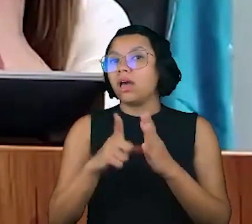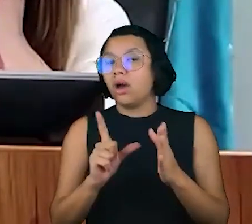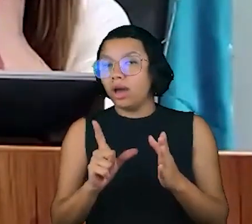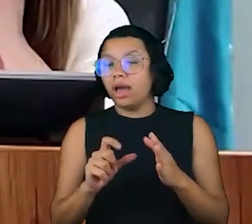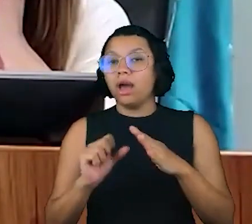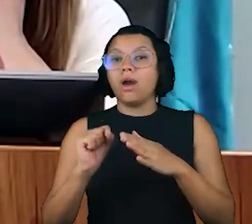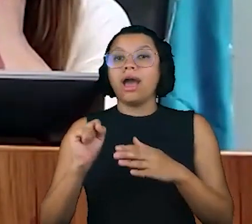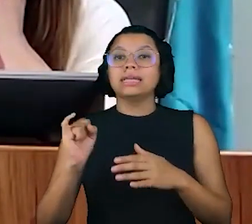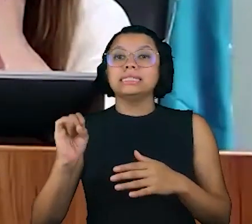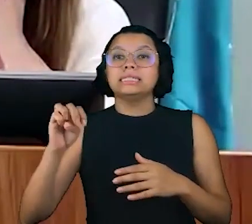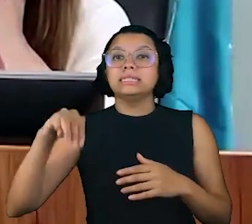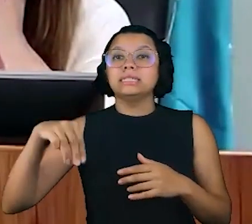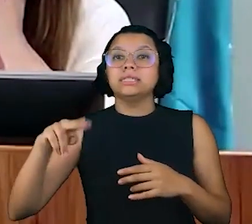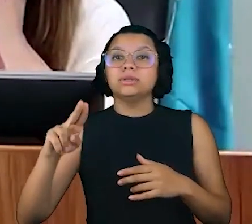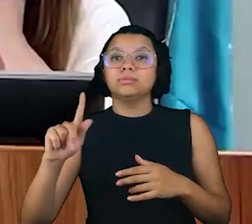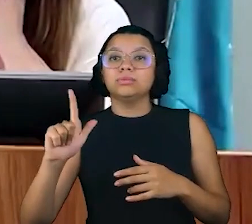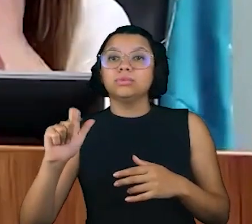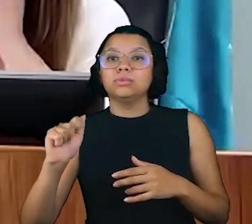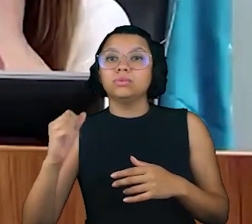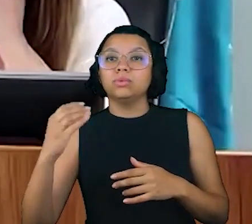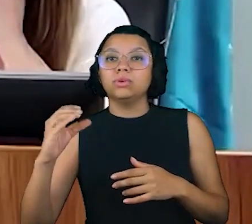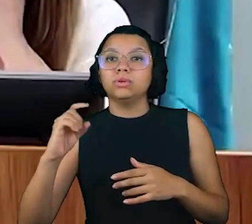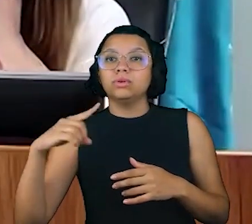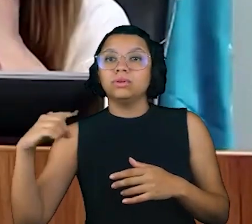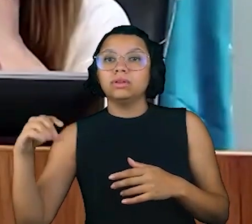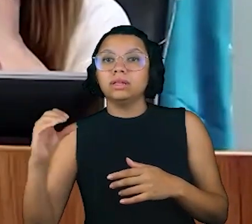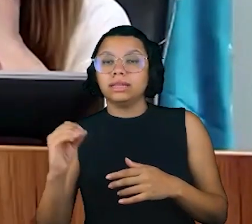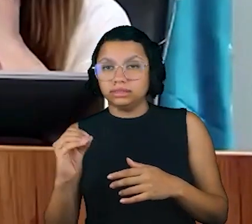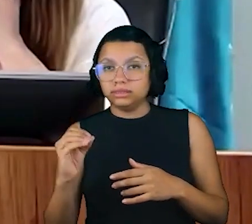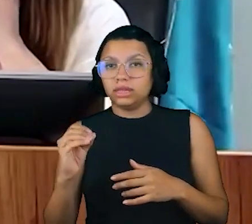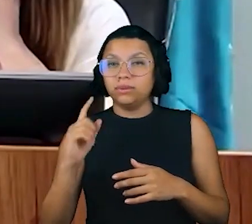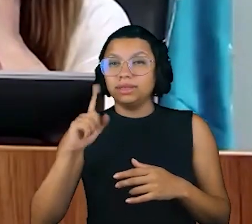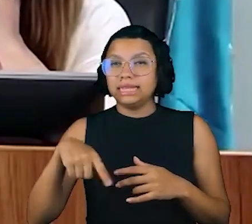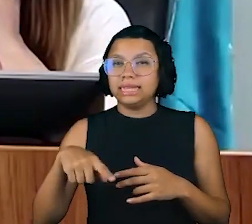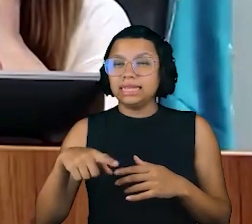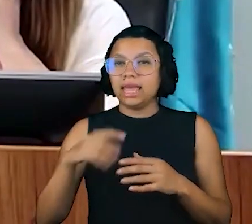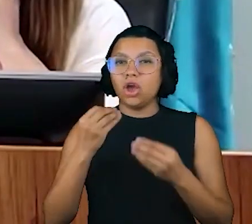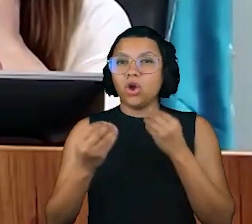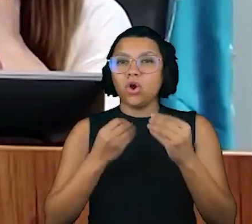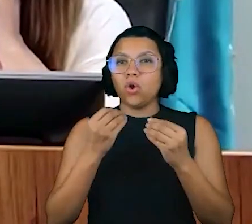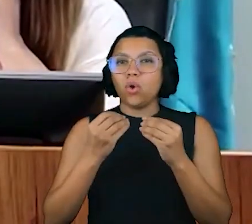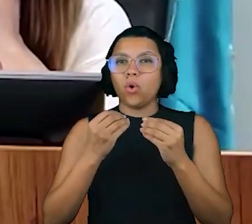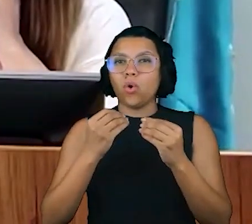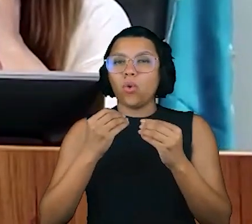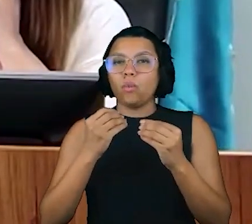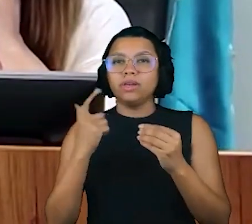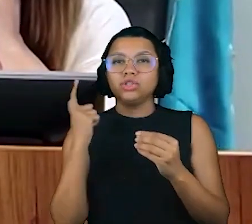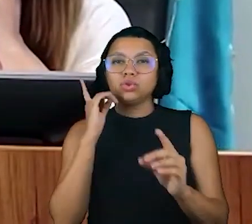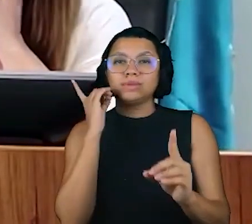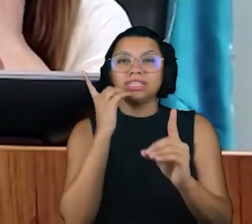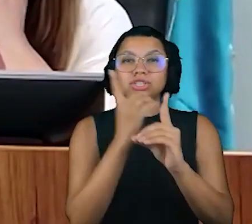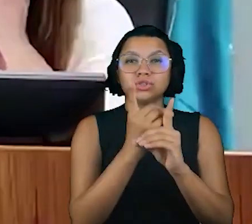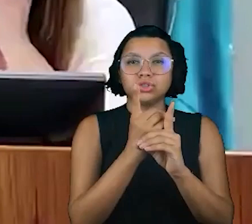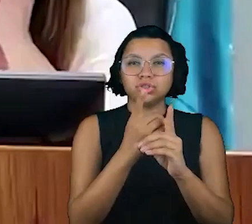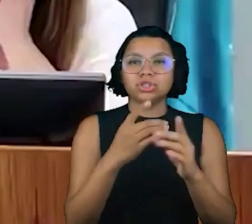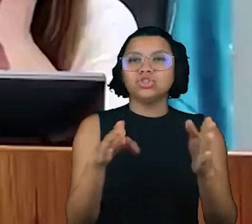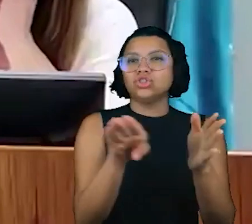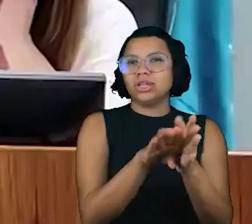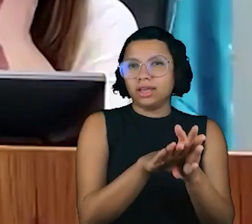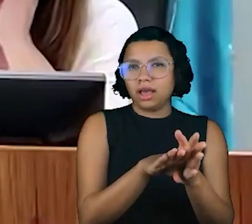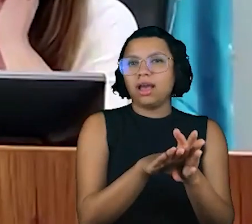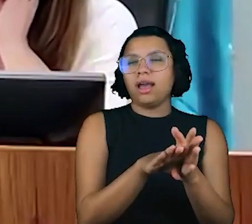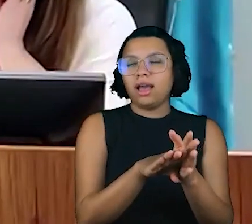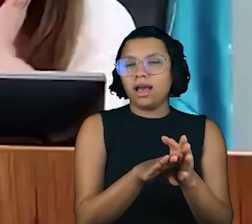simulação, que é a ponte que nos permite chegar no patrimônio desse sujeito passivo indireto,